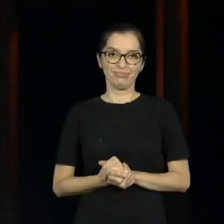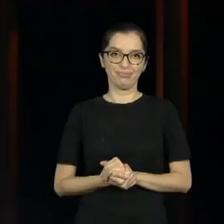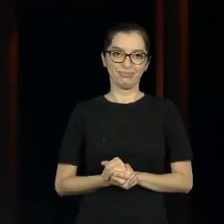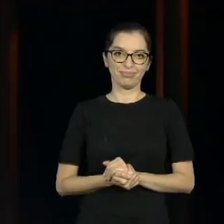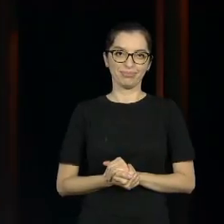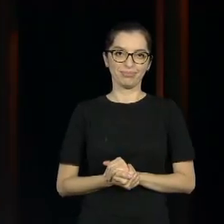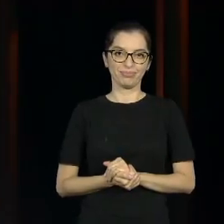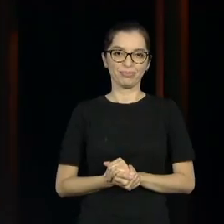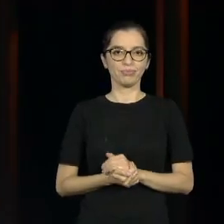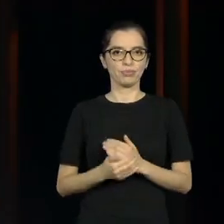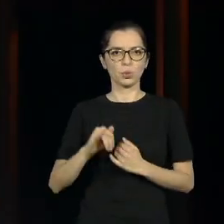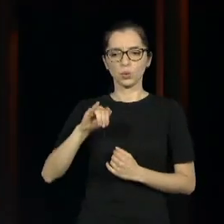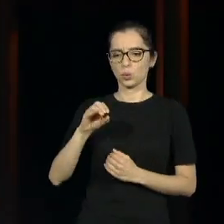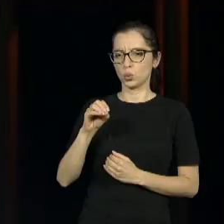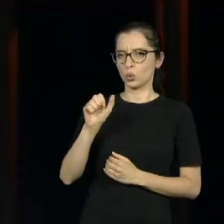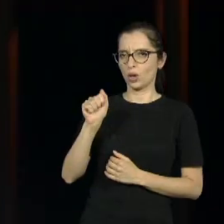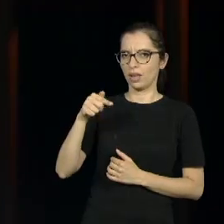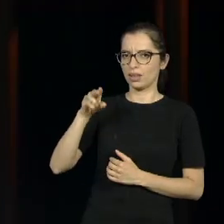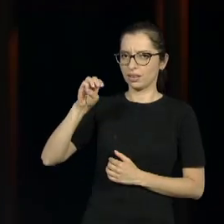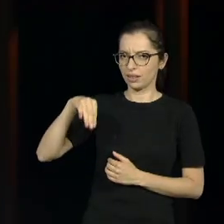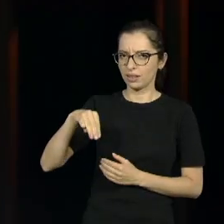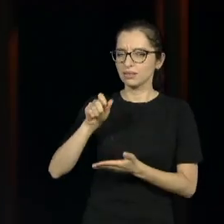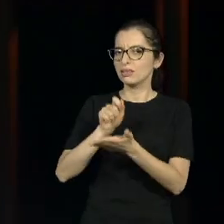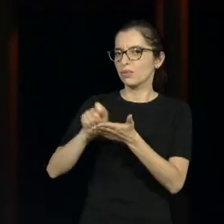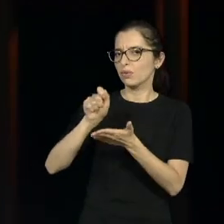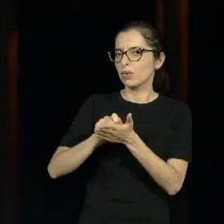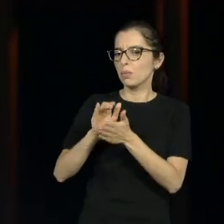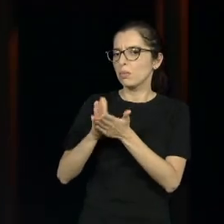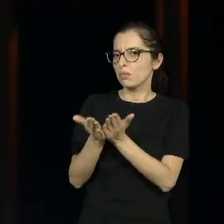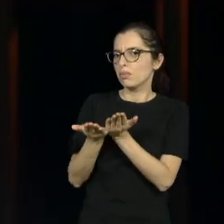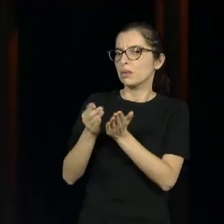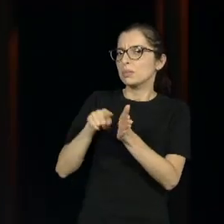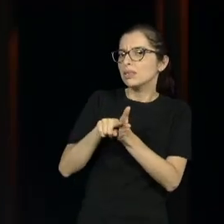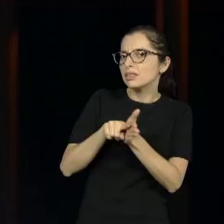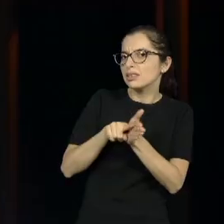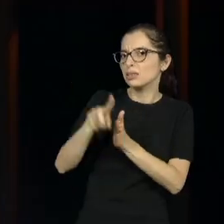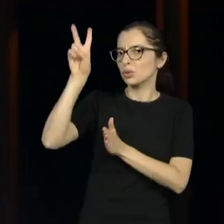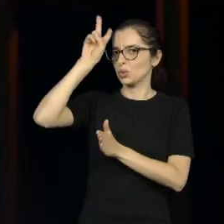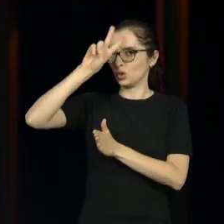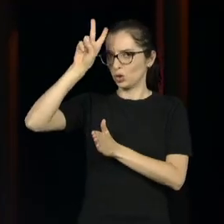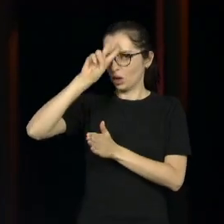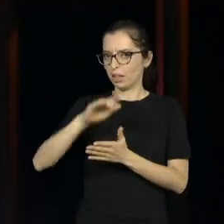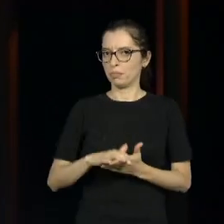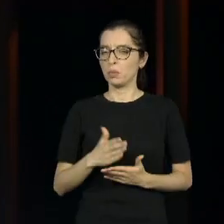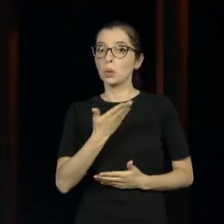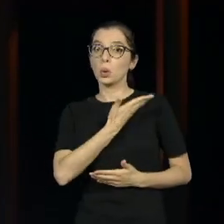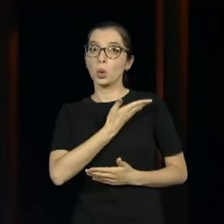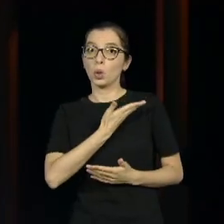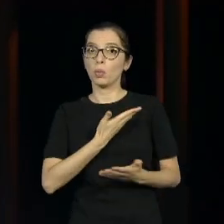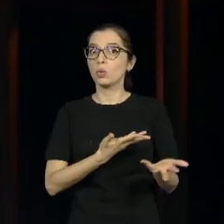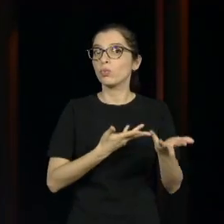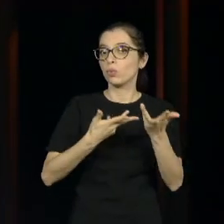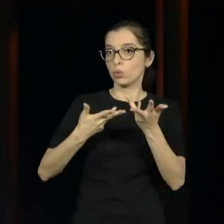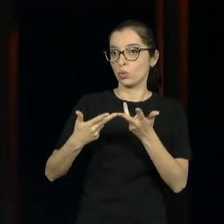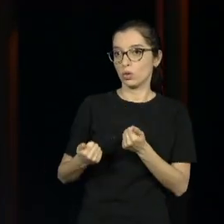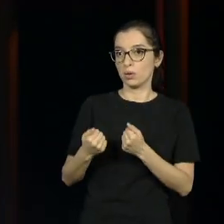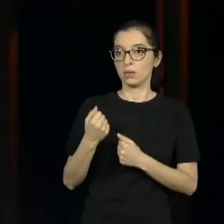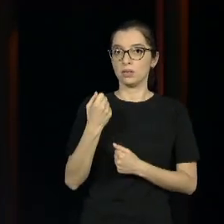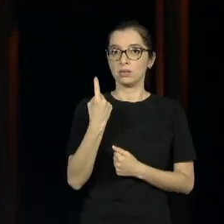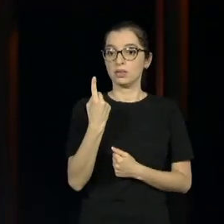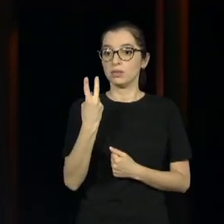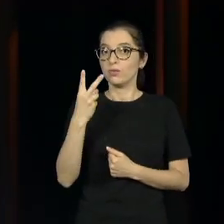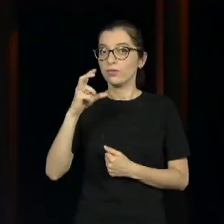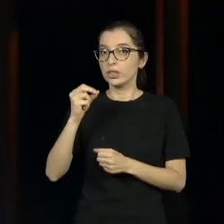o Joaquim Nabuco Historiador colega da minha convidada escreveu há 120 anos o seguinte a